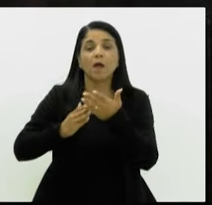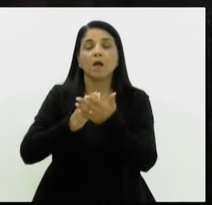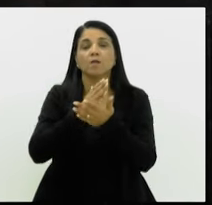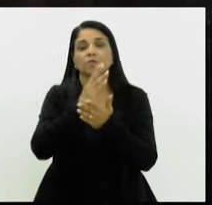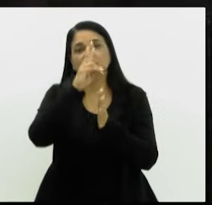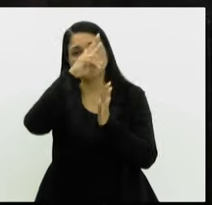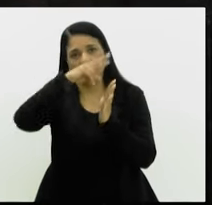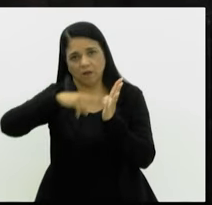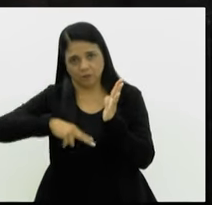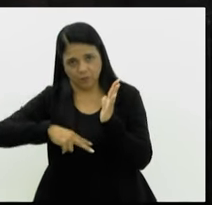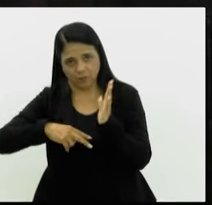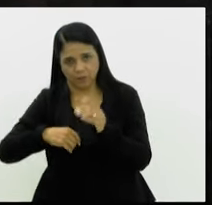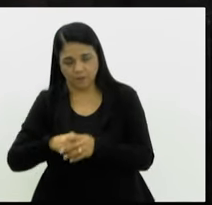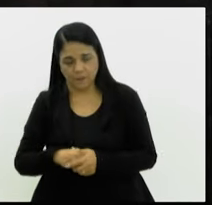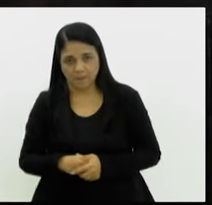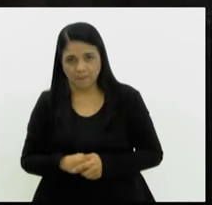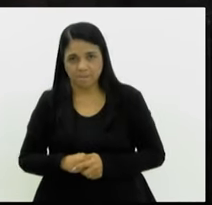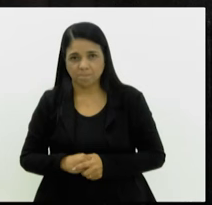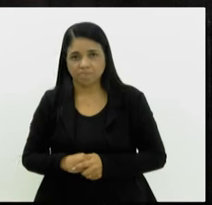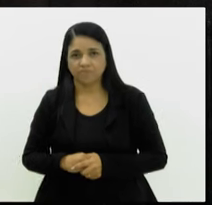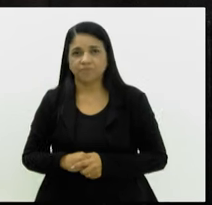deputado Fred Pacheco.